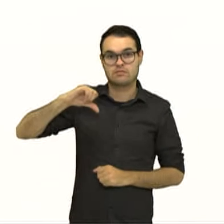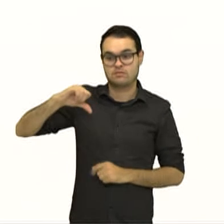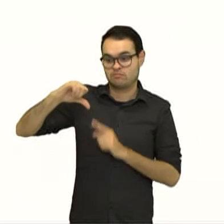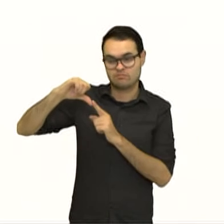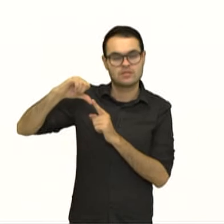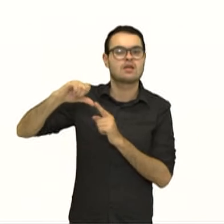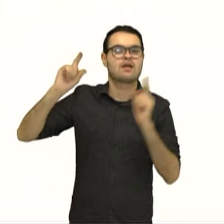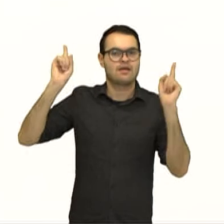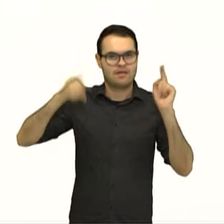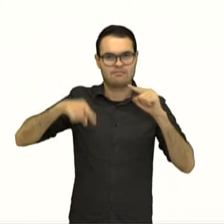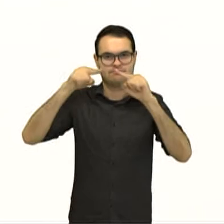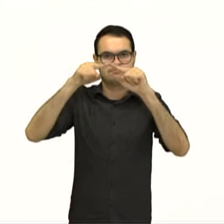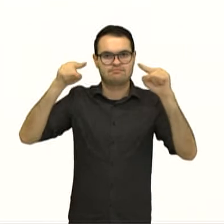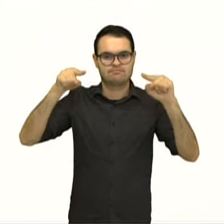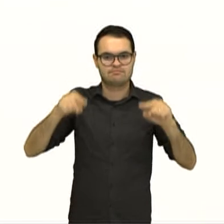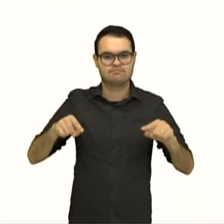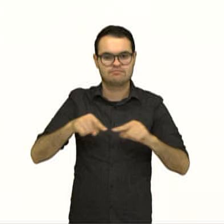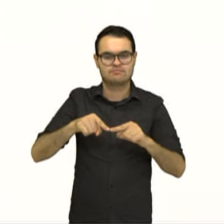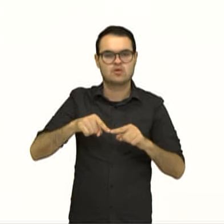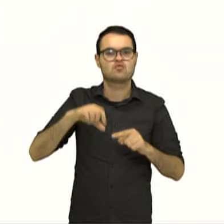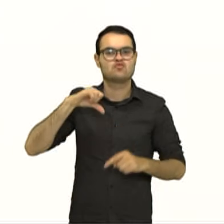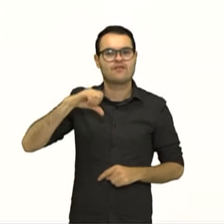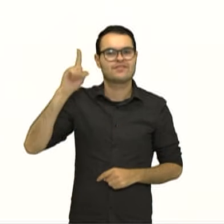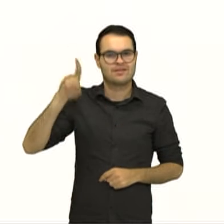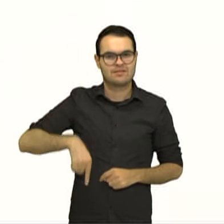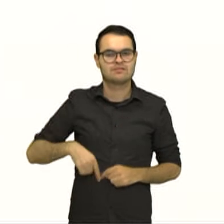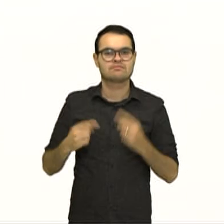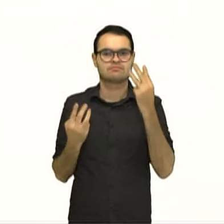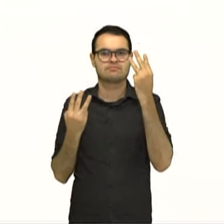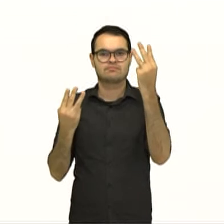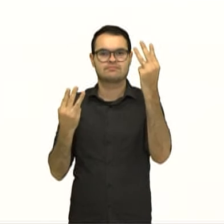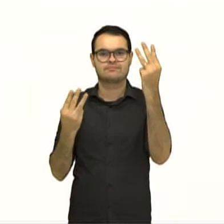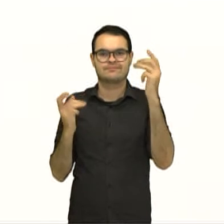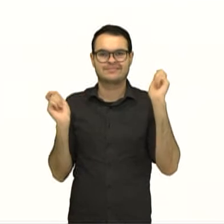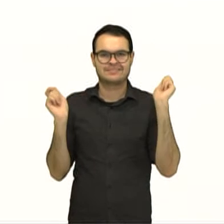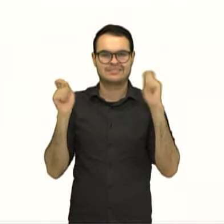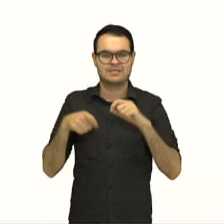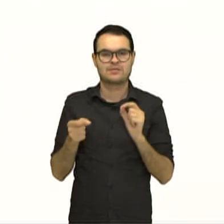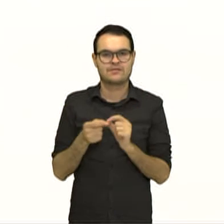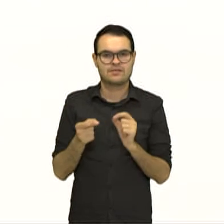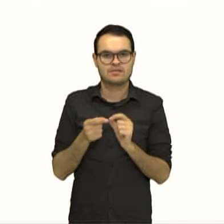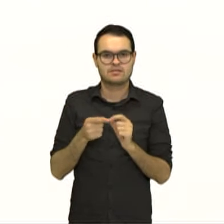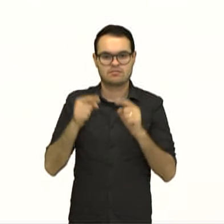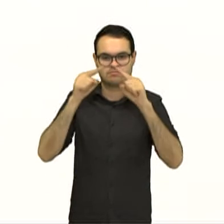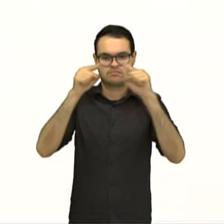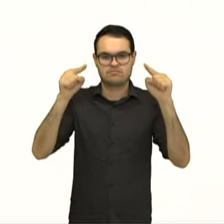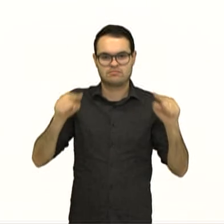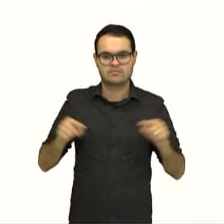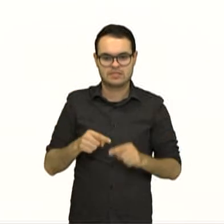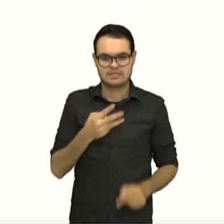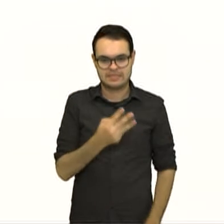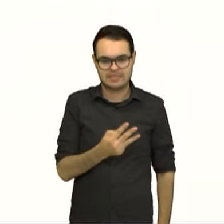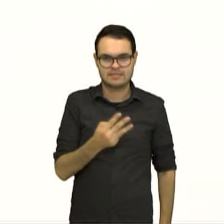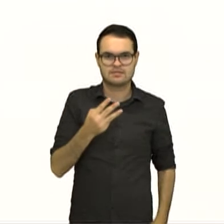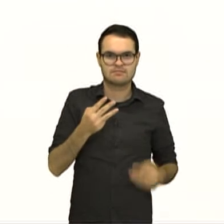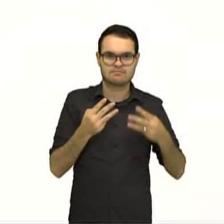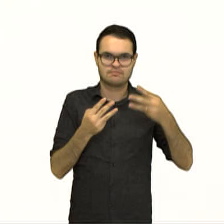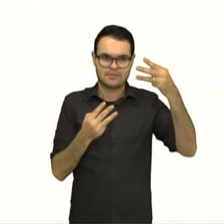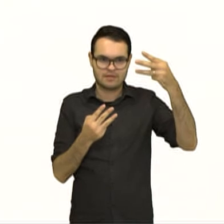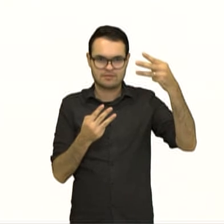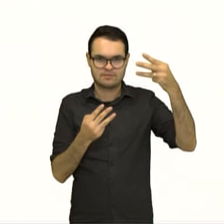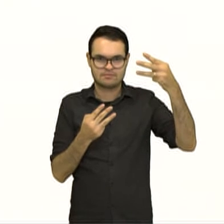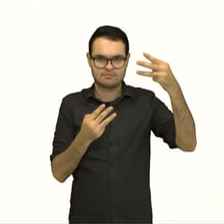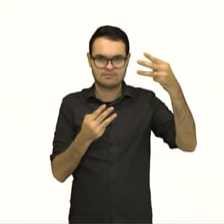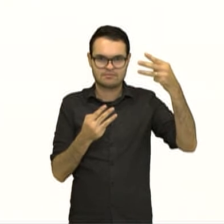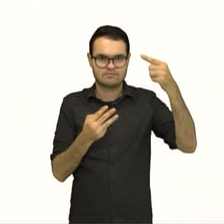só me resta quem? O 9. O 9 é quadrado perfeito, porque eu consigo fazer um quadrado de 3 por 3. Então,